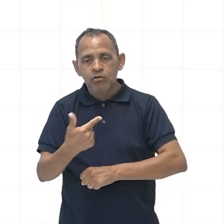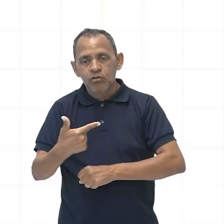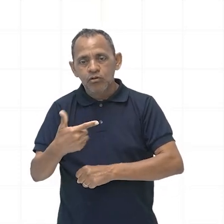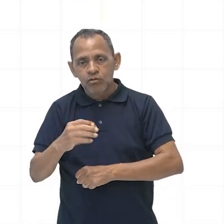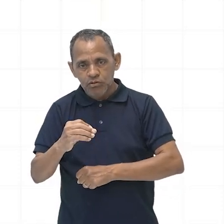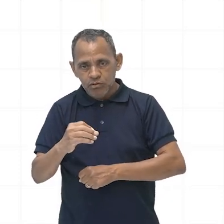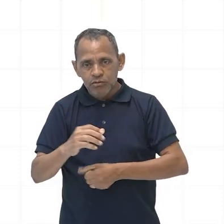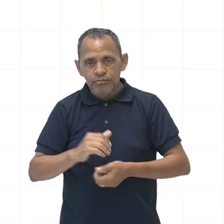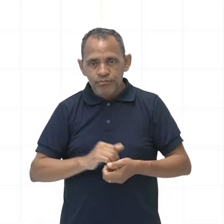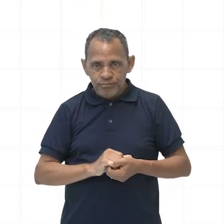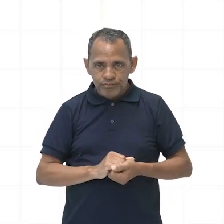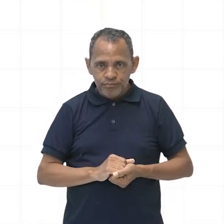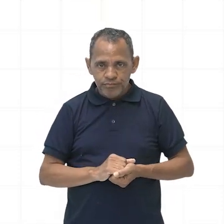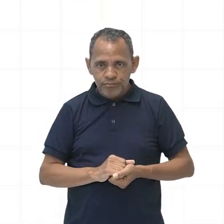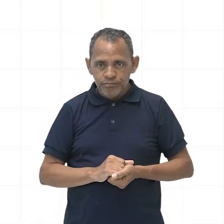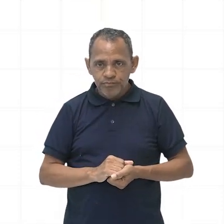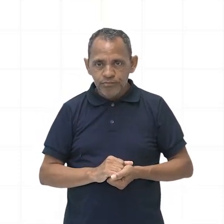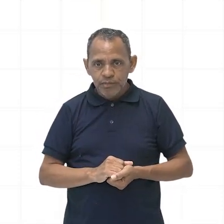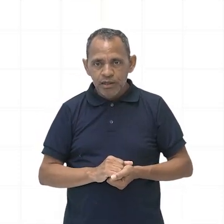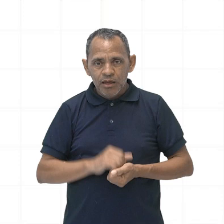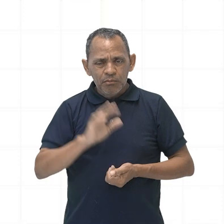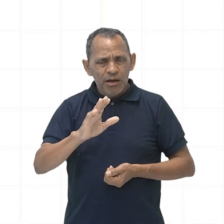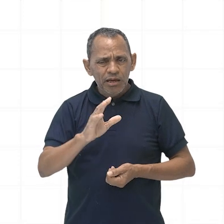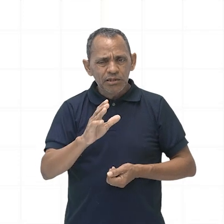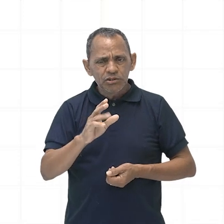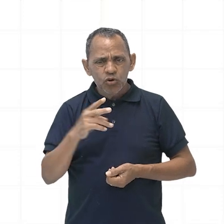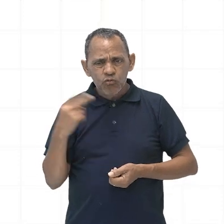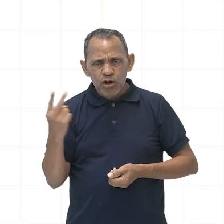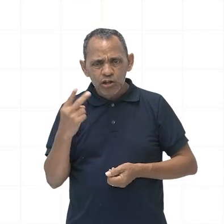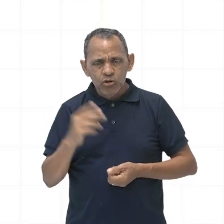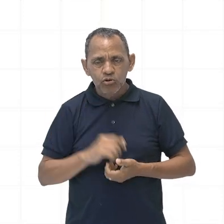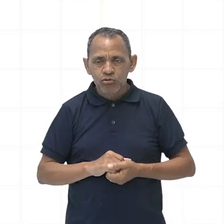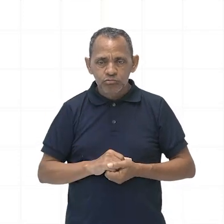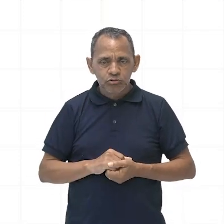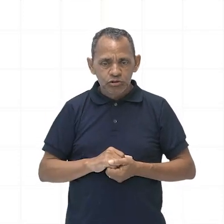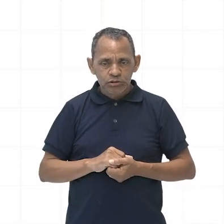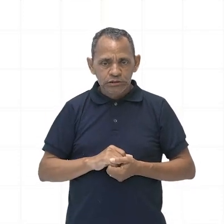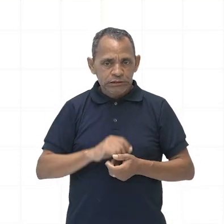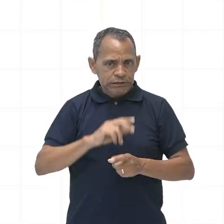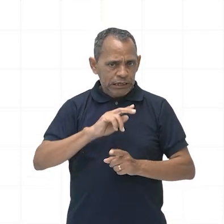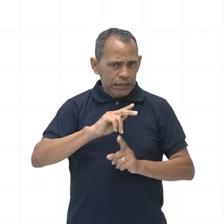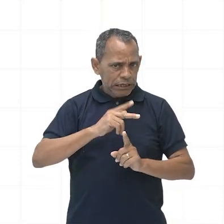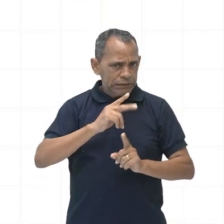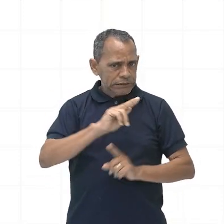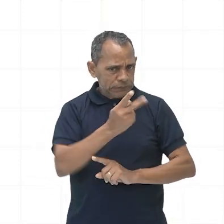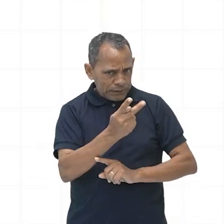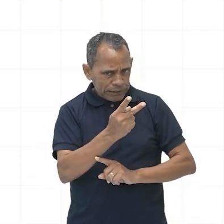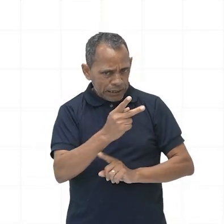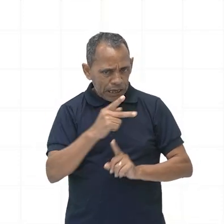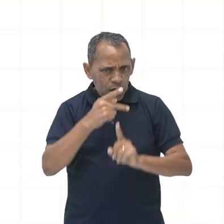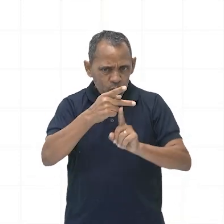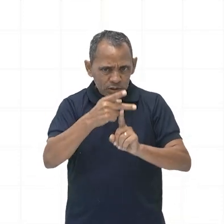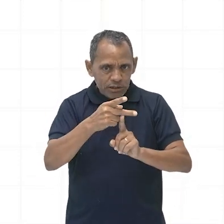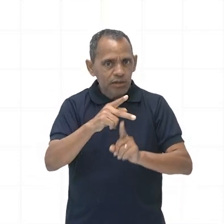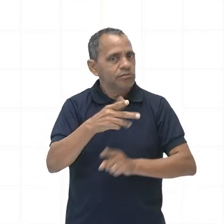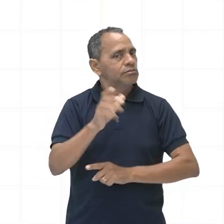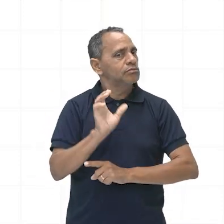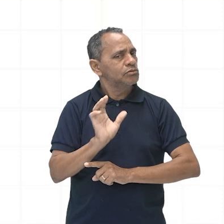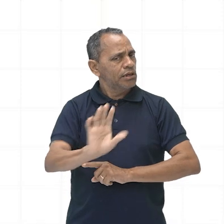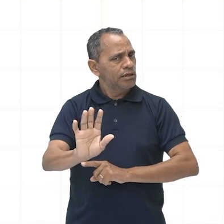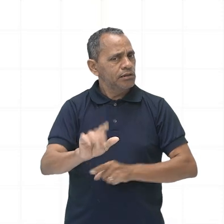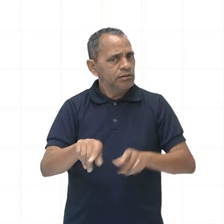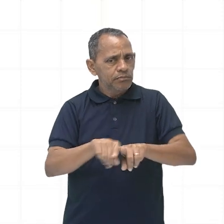famoso 20. Só que eu não quero o valor da hipotenusa ao quadrado, eu quero apenas o valor da hipotenusa. Então, o que é que eu